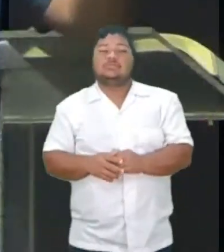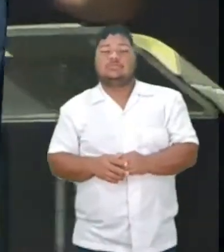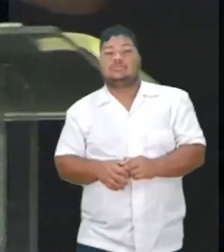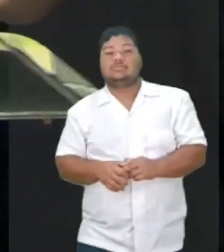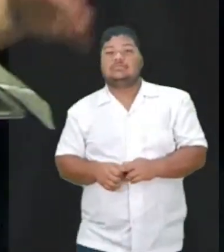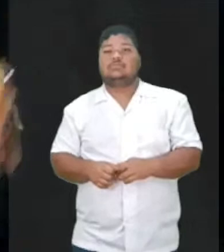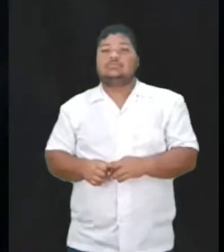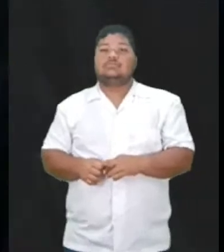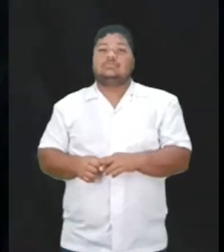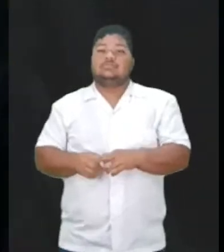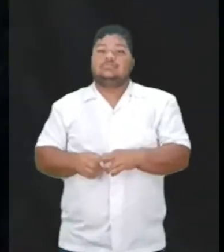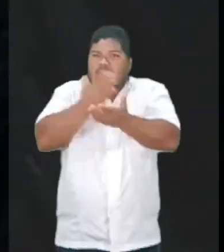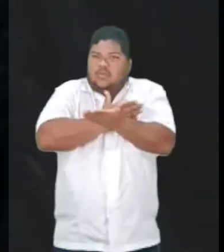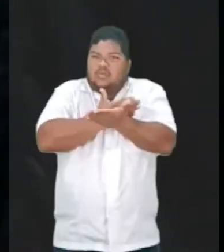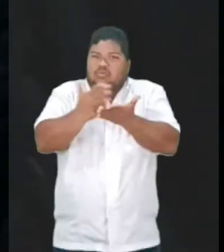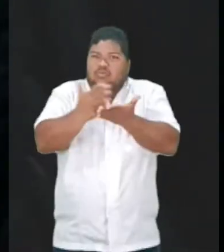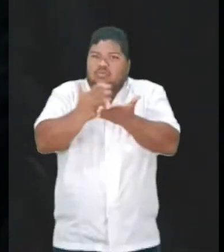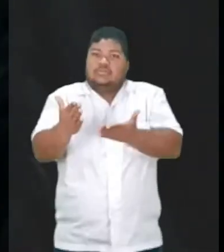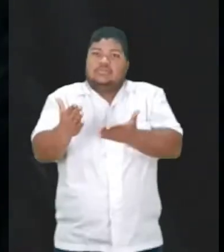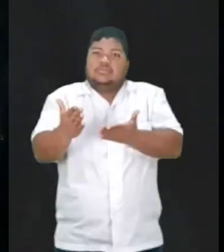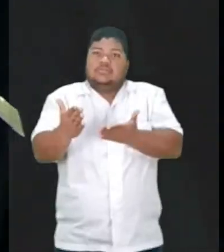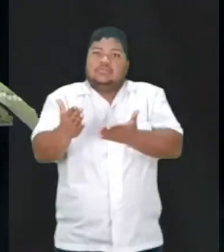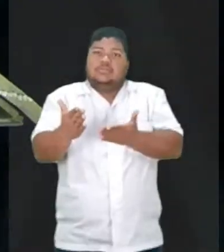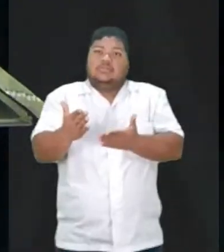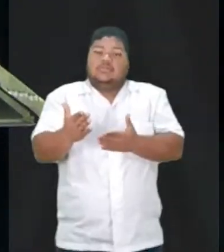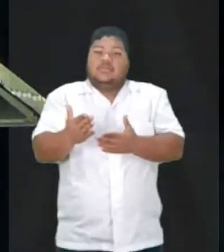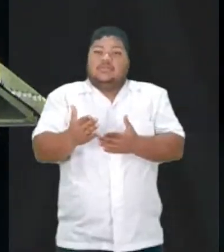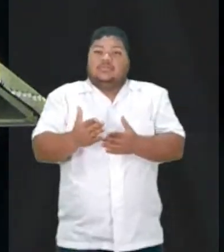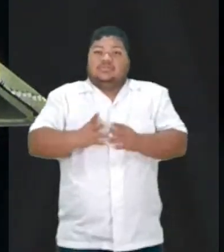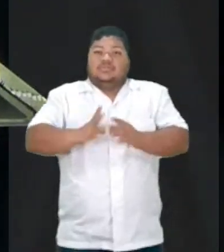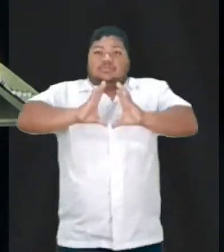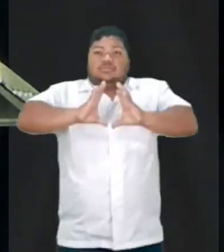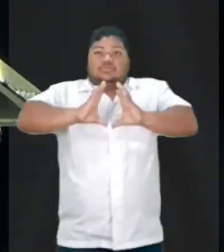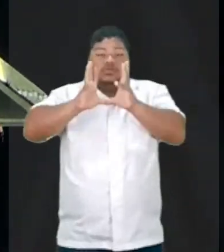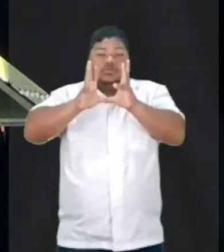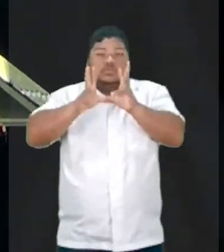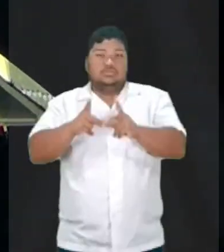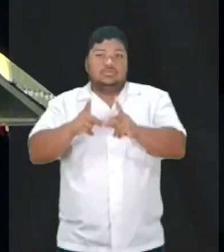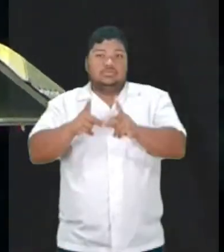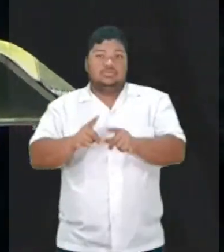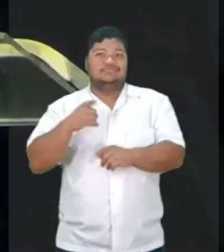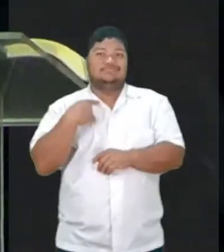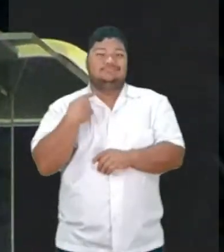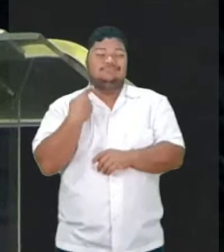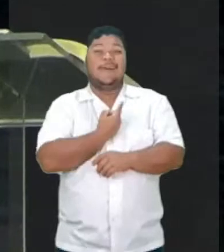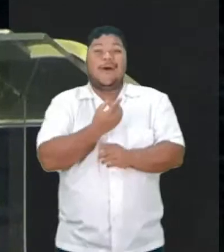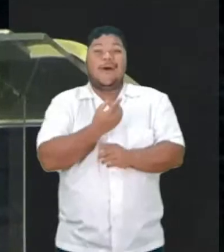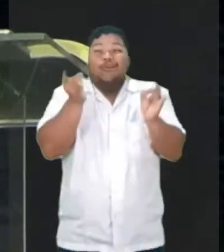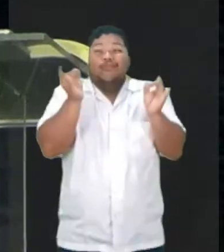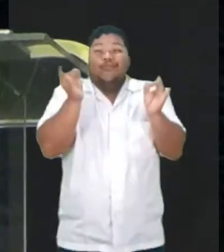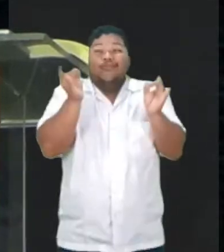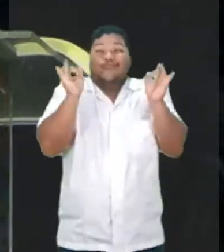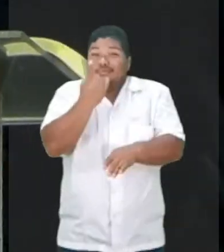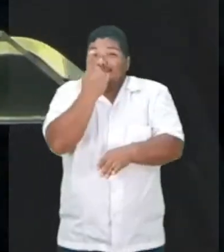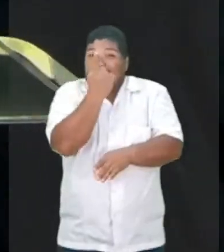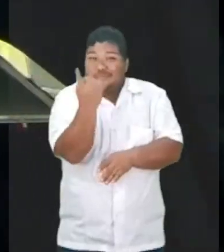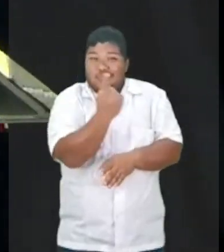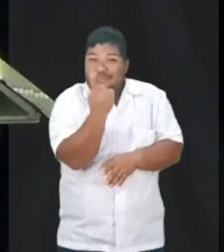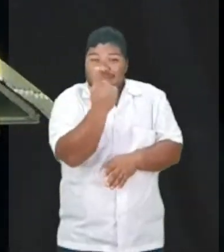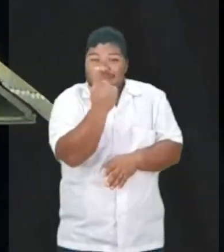dar continuidade e provou que todos nós viemos de uma única